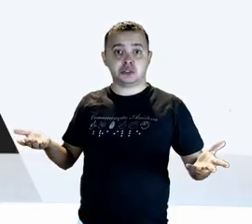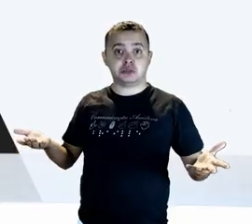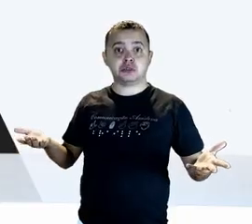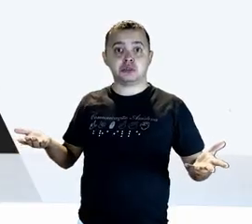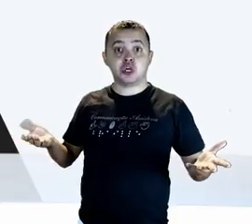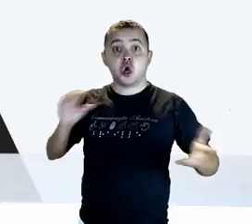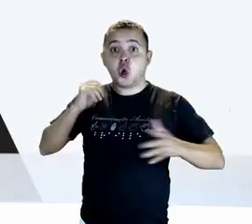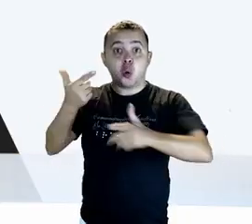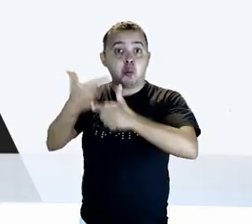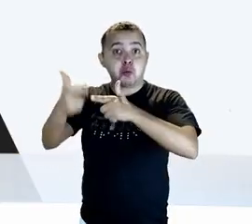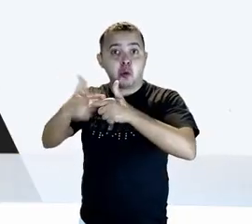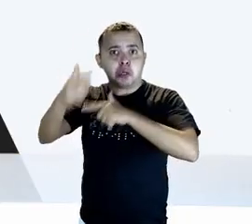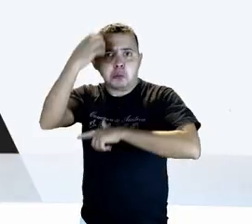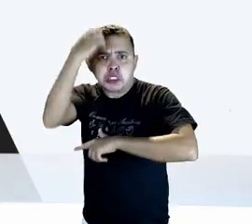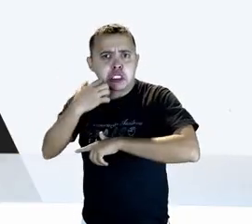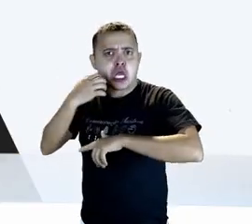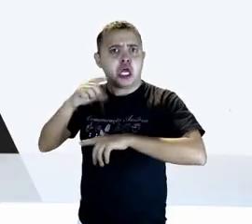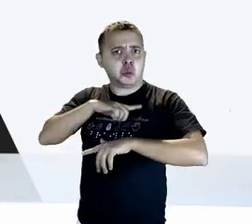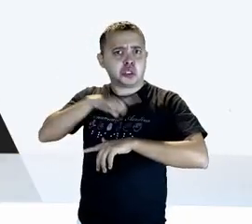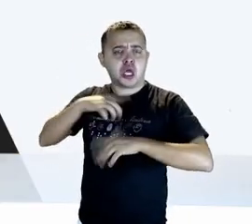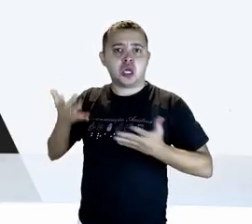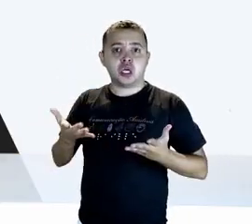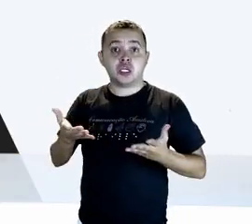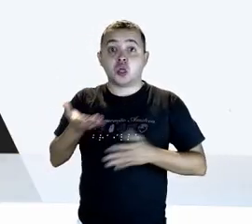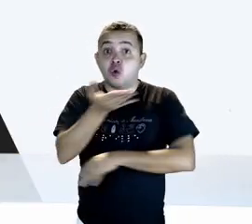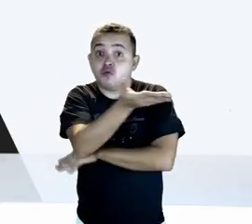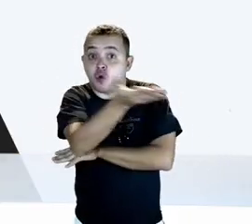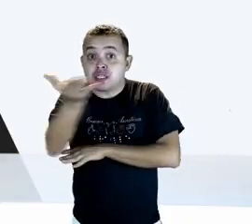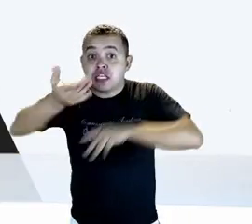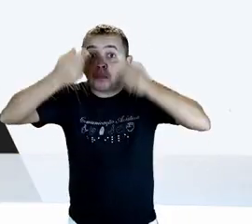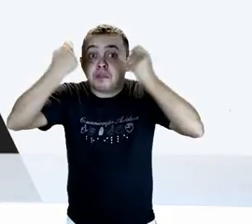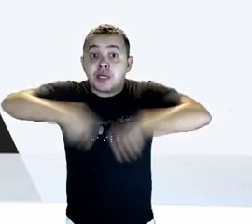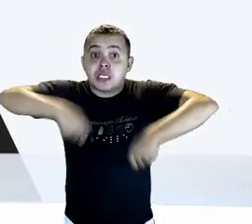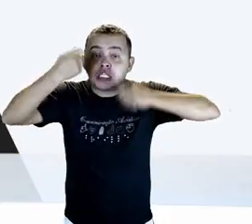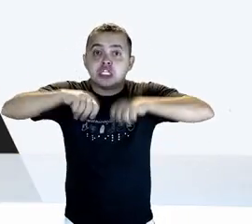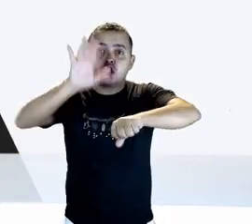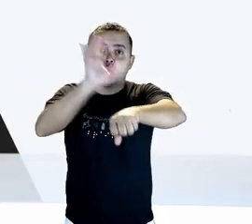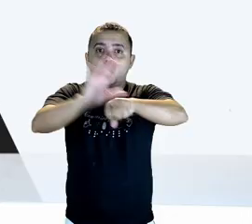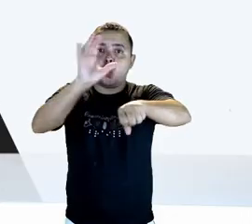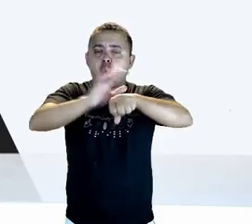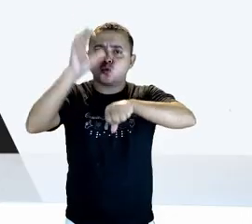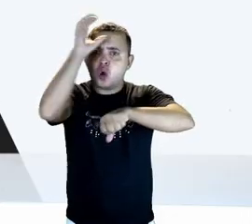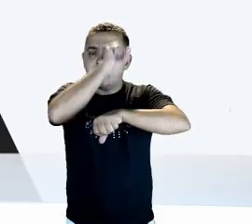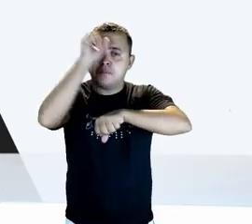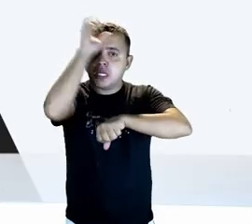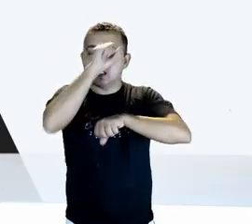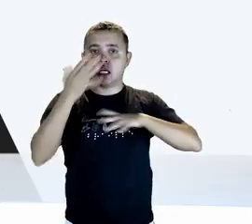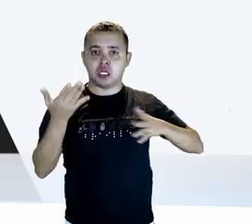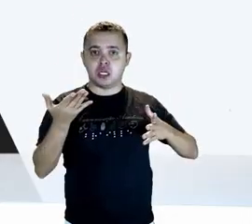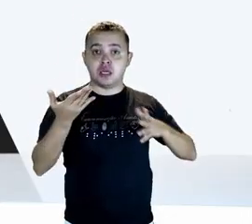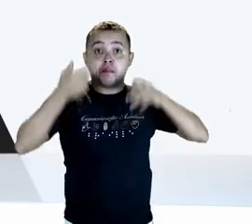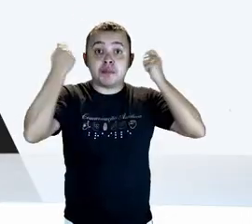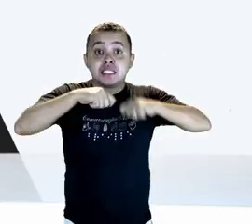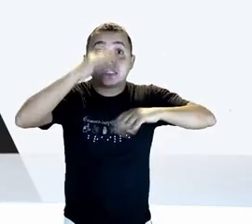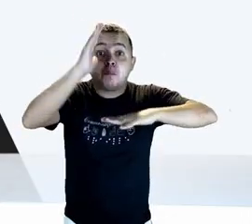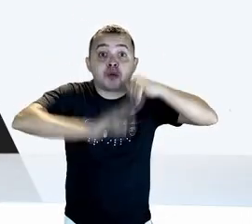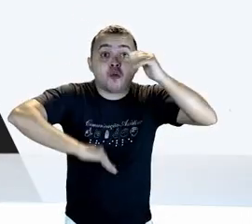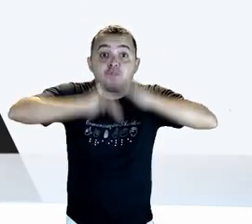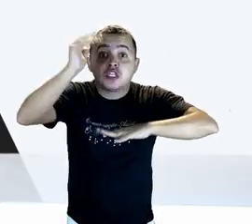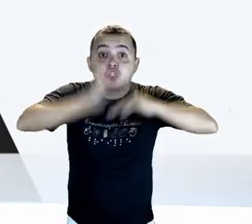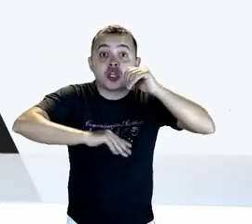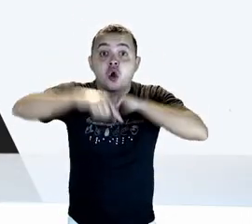irreversíveis. Por isso, sempre procure a orientação de um profissional qualificado.